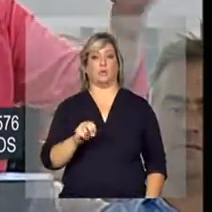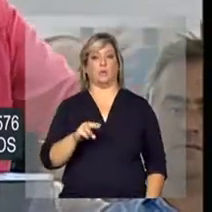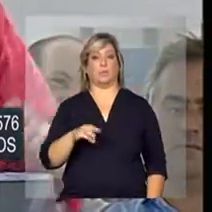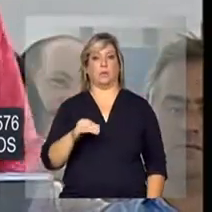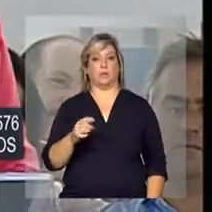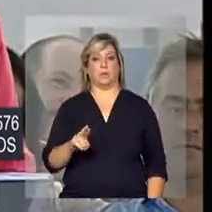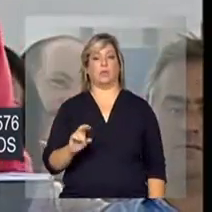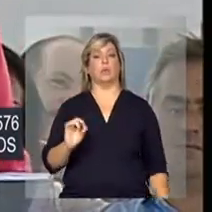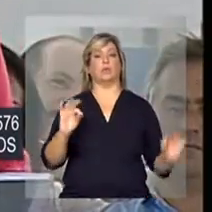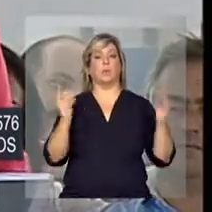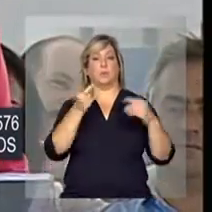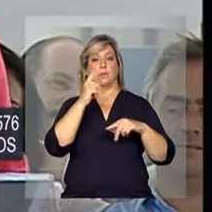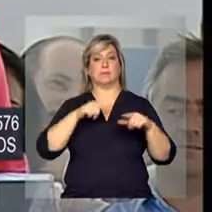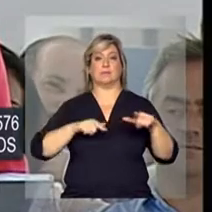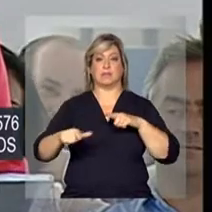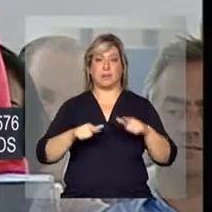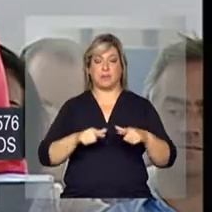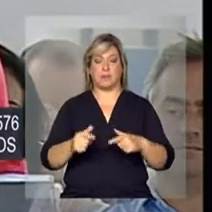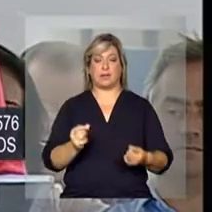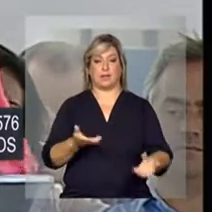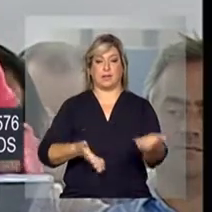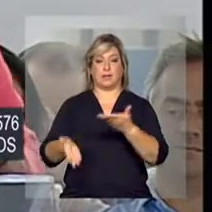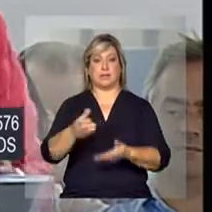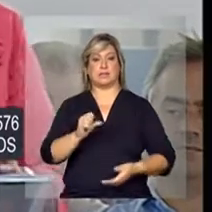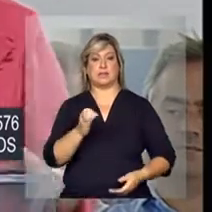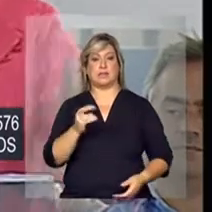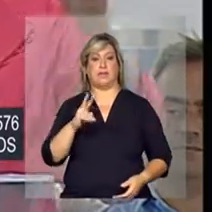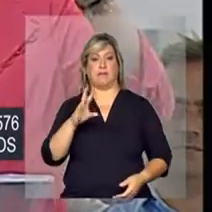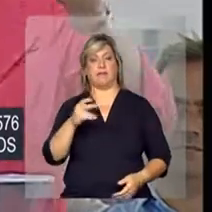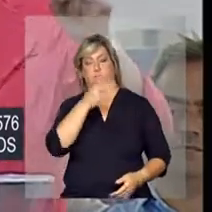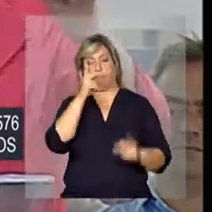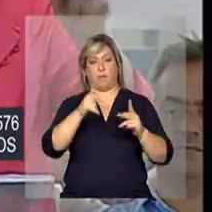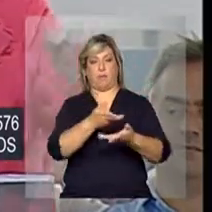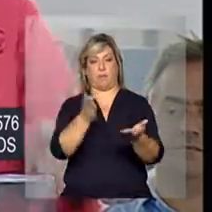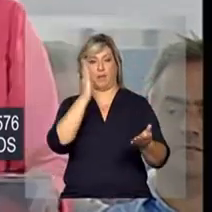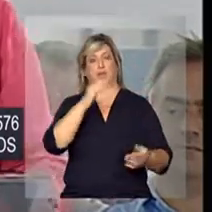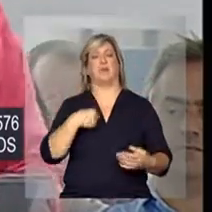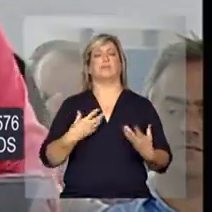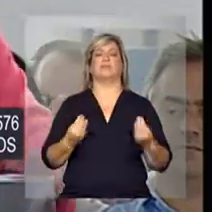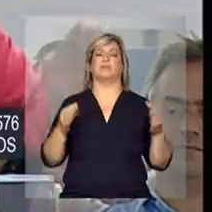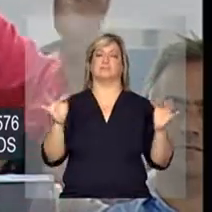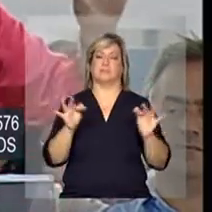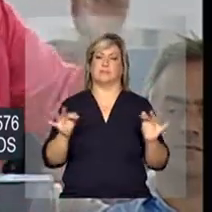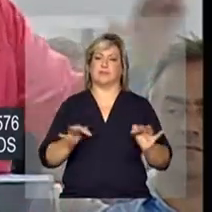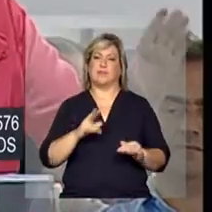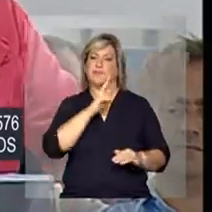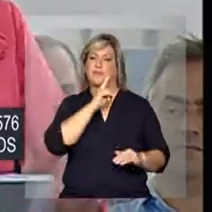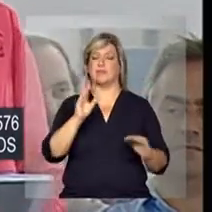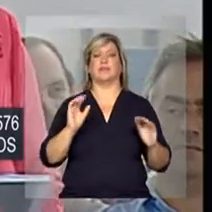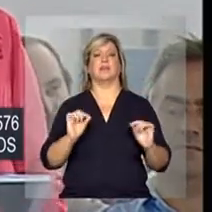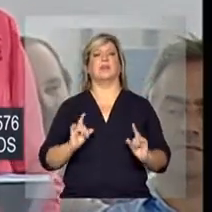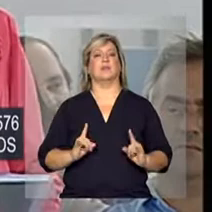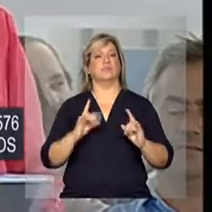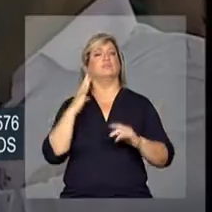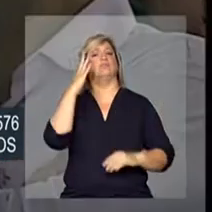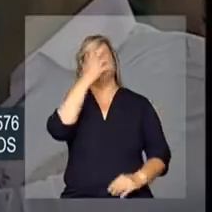trabalha prestando serviço para o povo brasileiro. Por isso, eu fiquei muito feliz de ver aqui